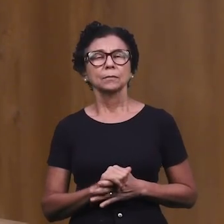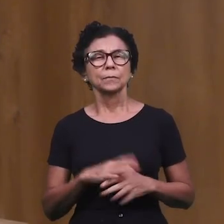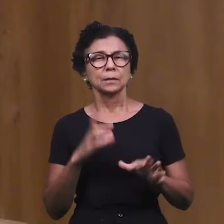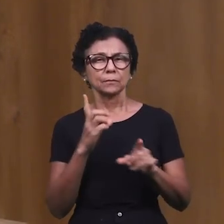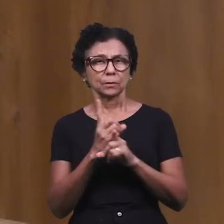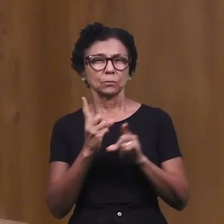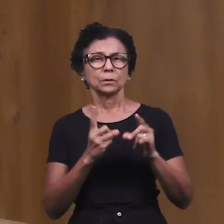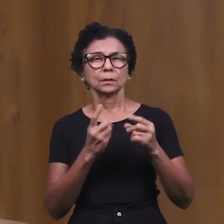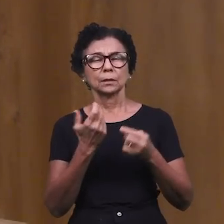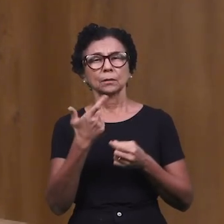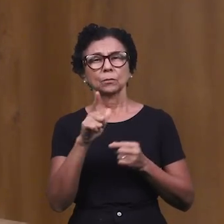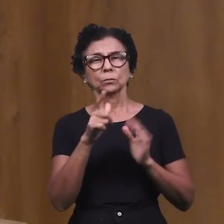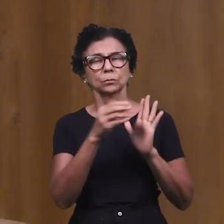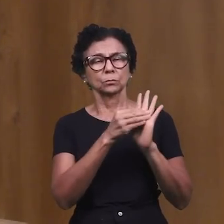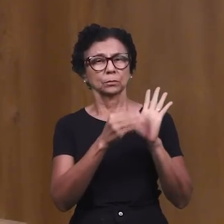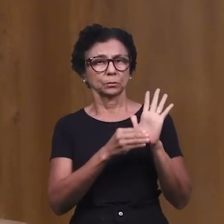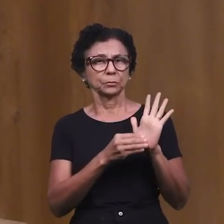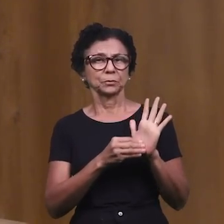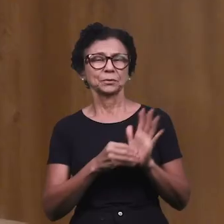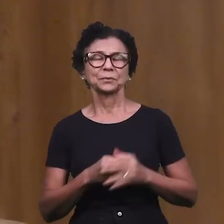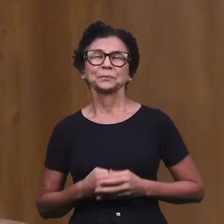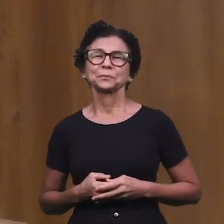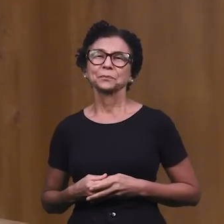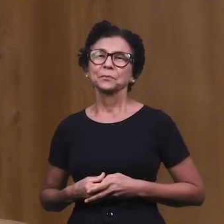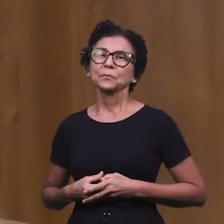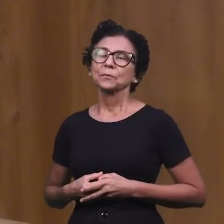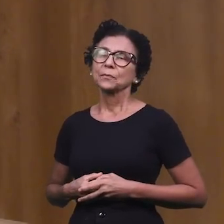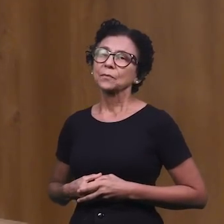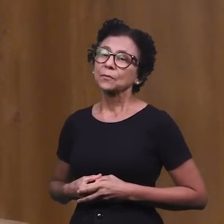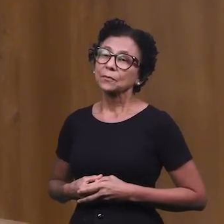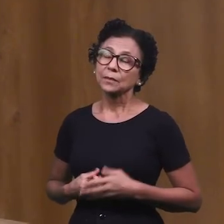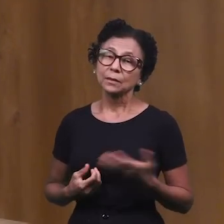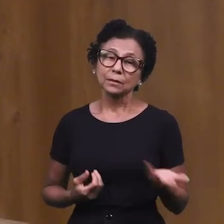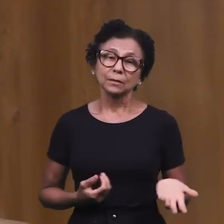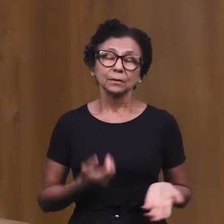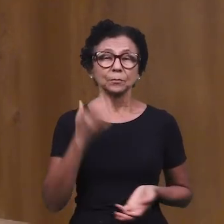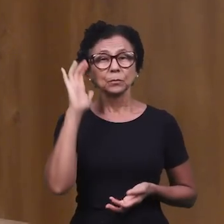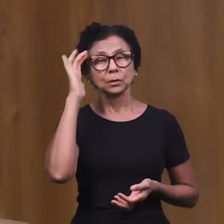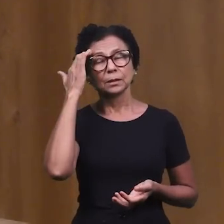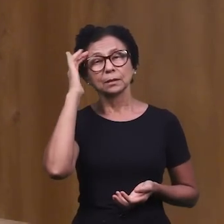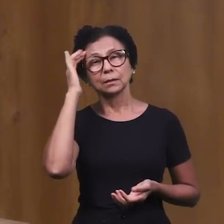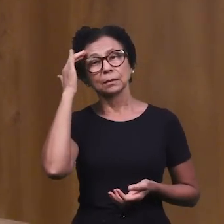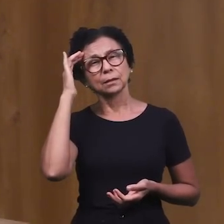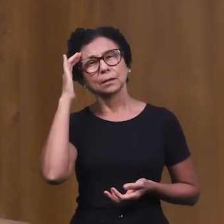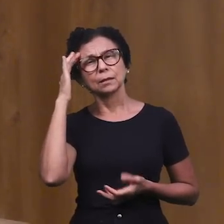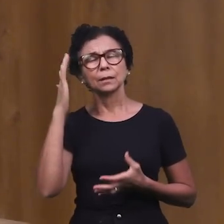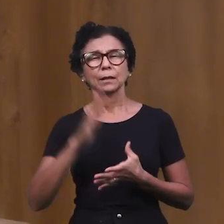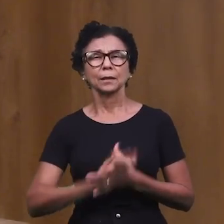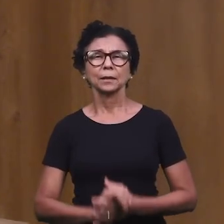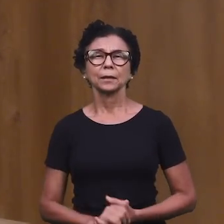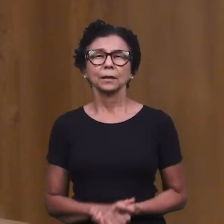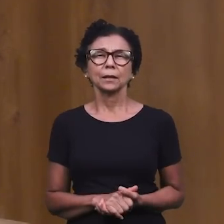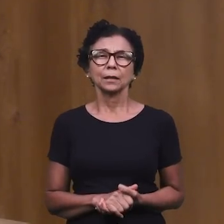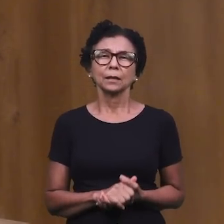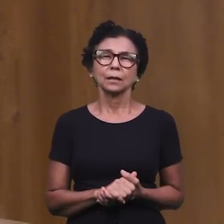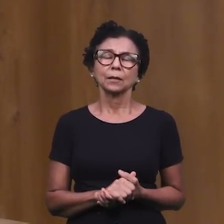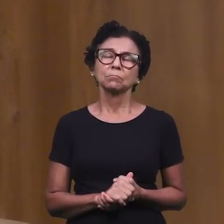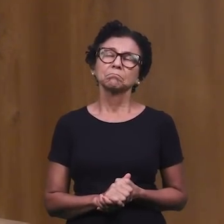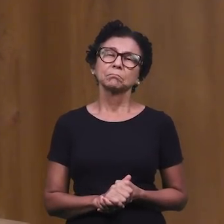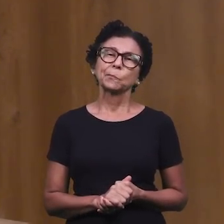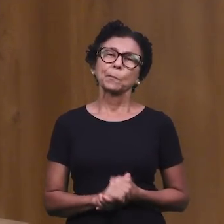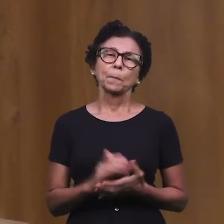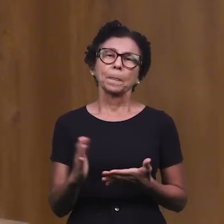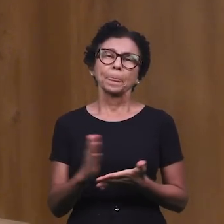gravados e ter a oportunidade ali de entender mais sobre alguns aspectos